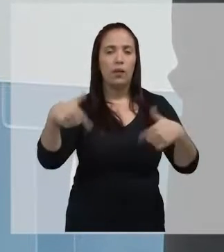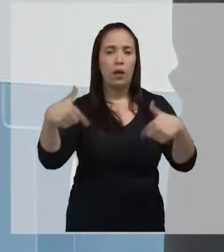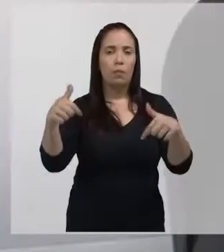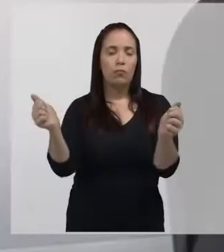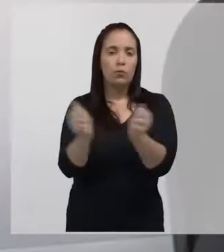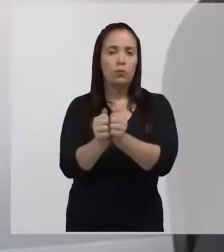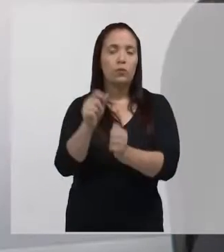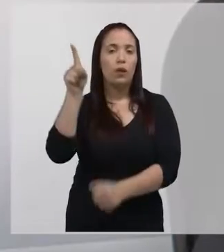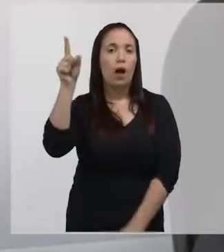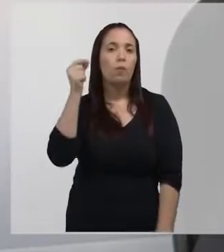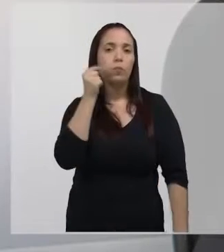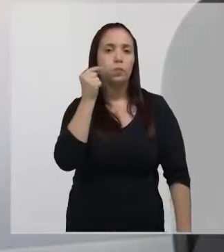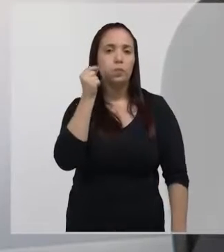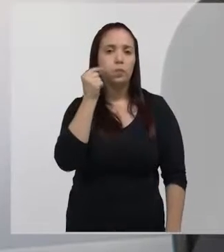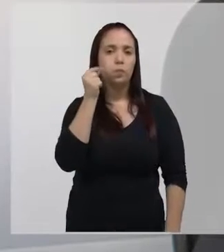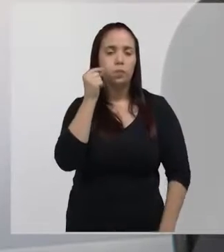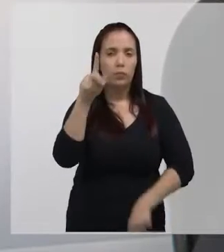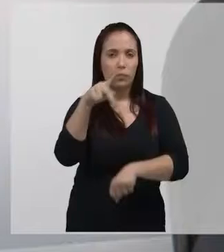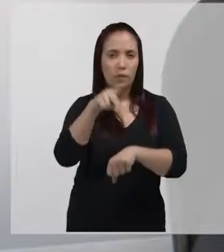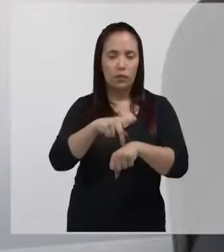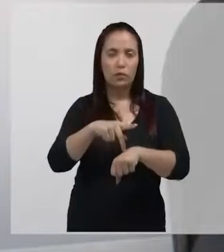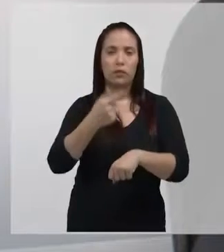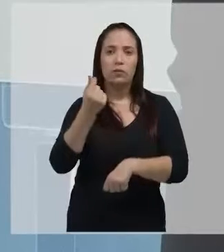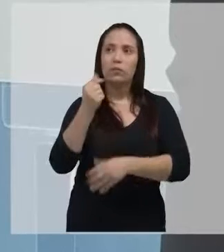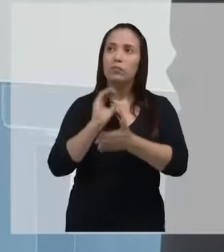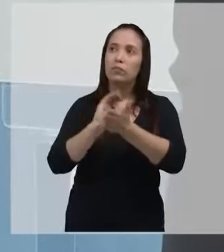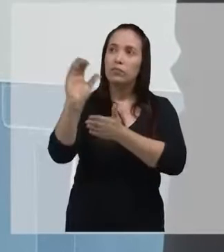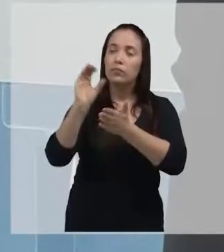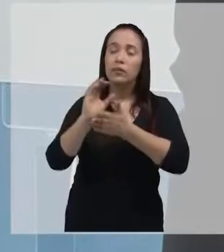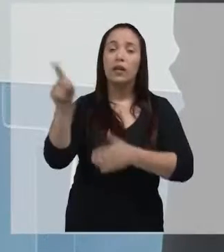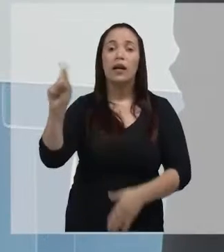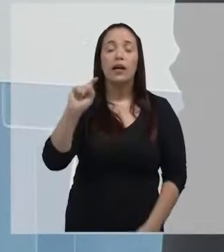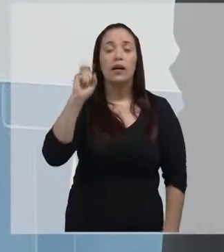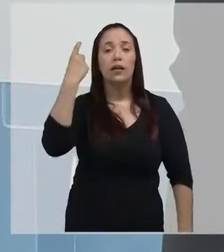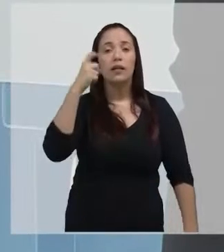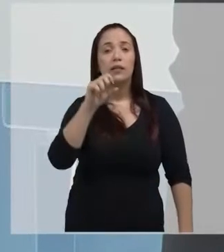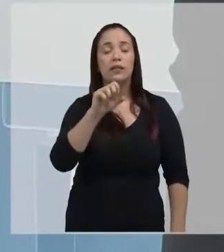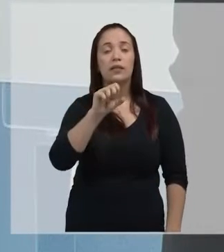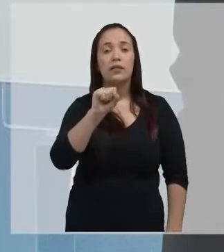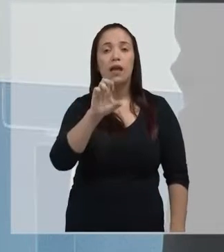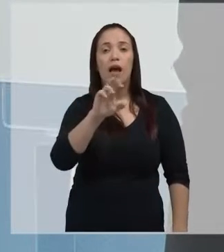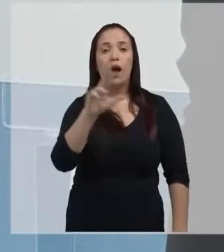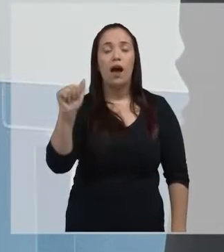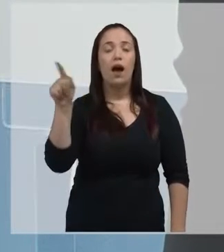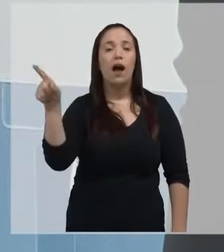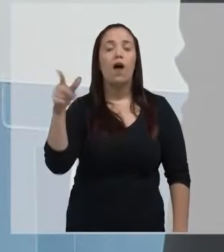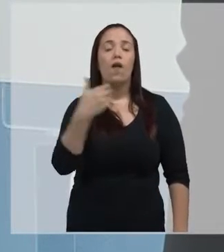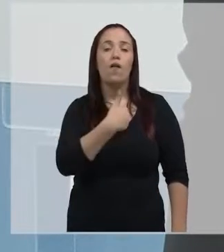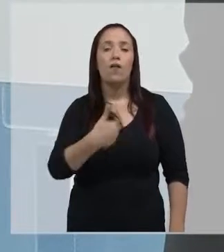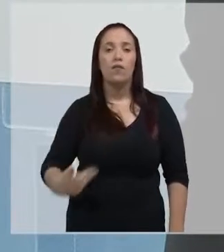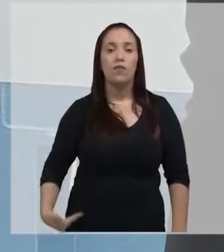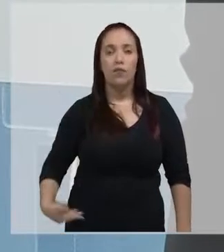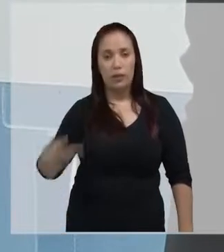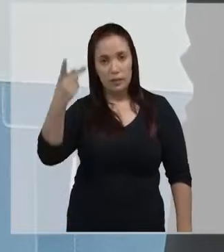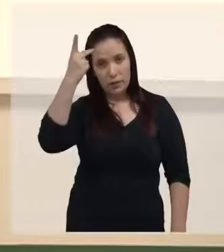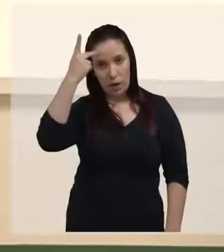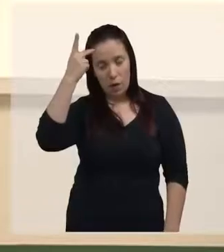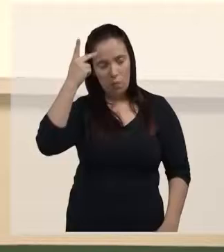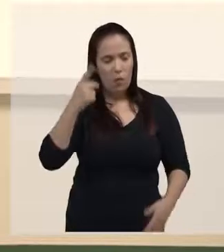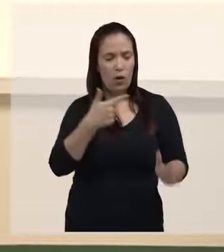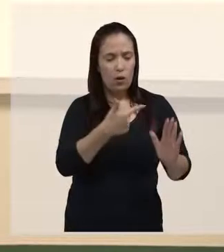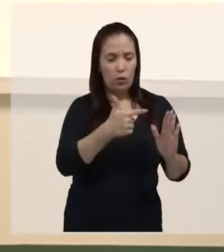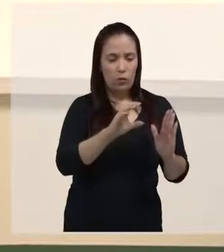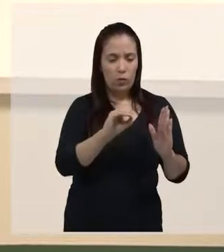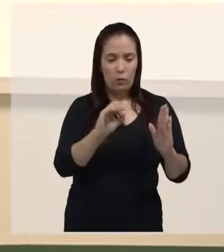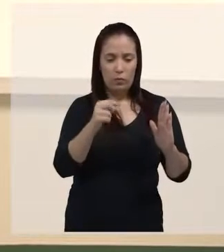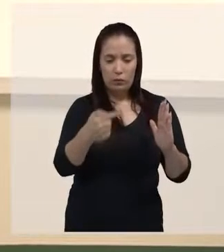na Suíça. Sem dúvida. E esse recurso foi todo num período que o Serra era Governador. governador de São Paulo. De Então,